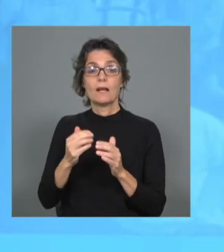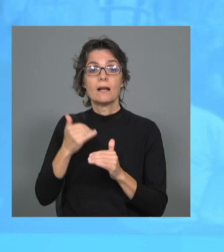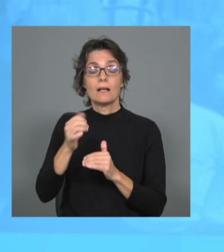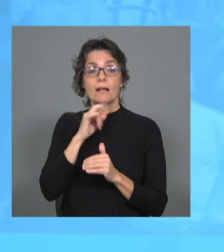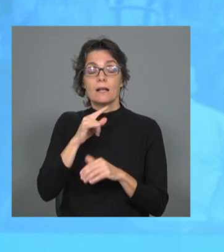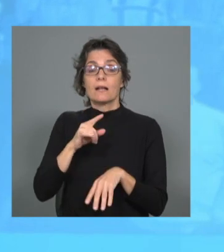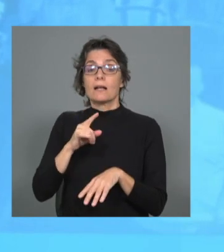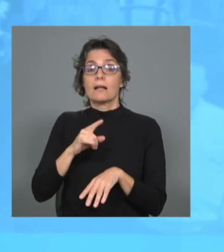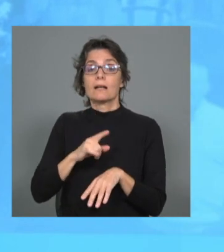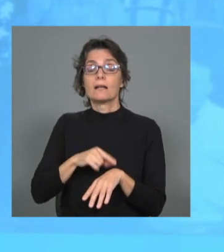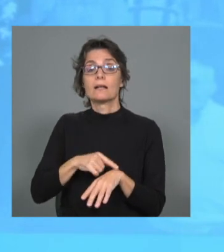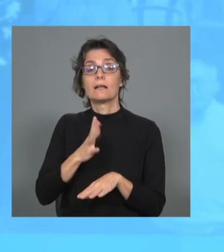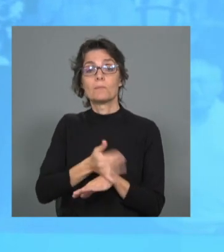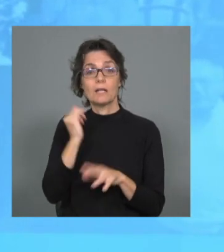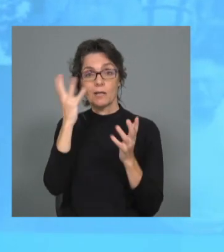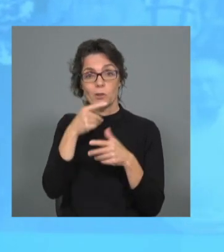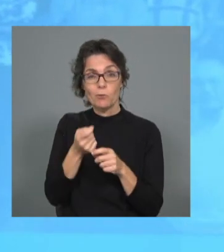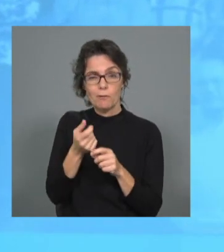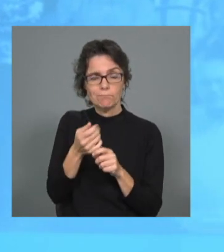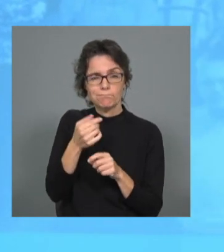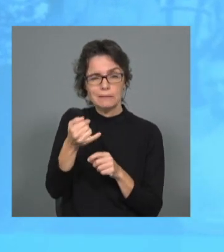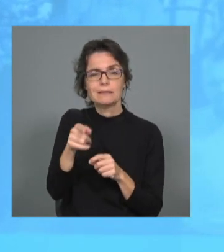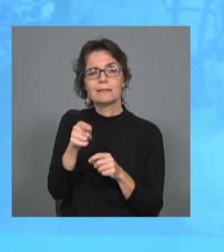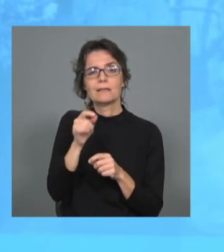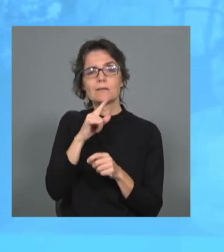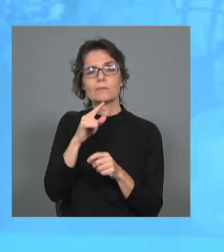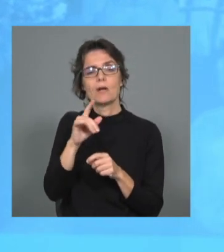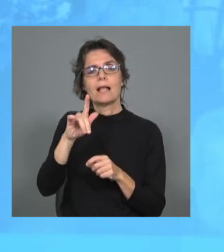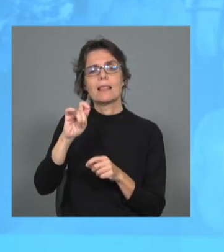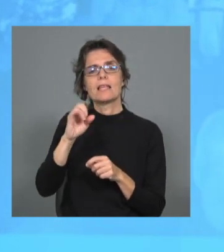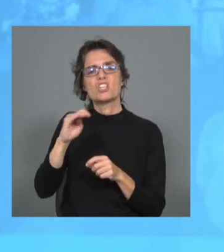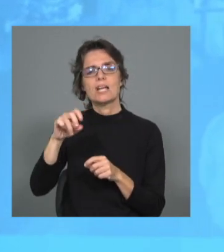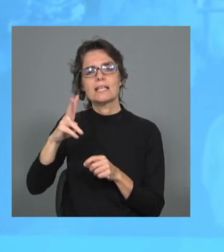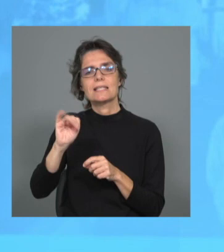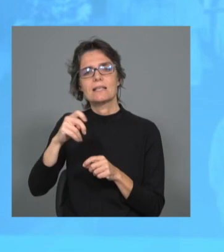minutos depois da meia-noite, a Lígia Silveira traz-lhe um novo percurso de vida